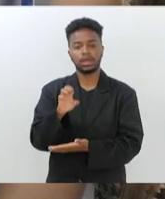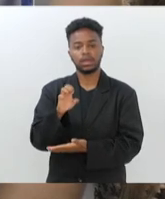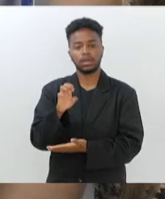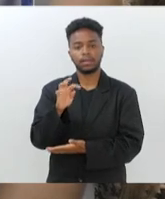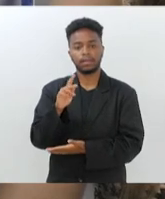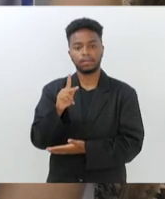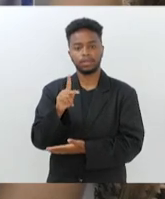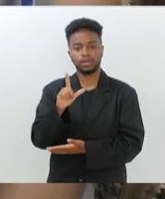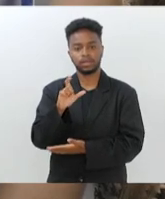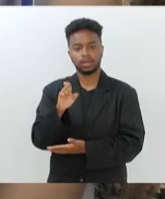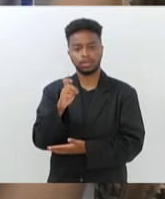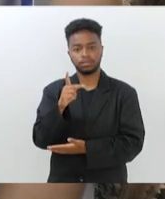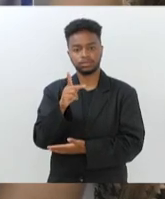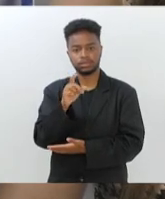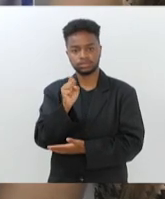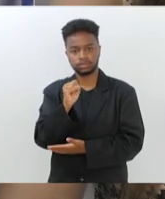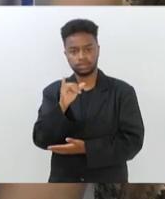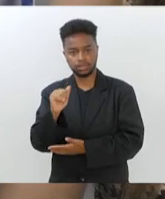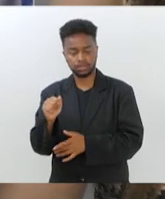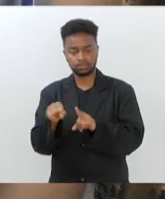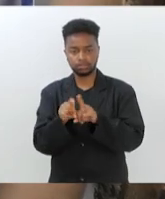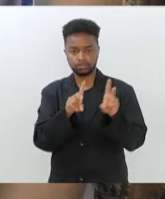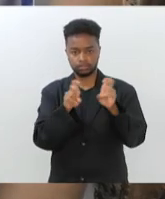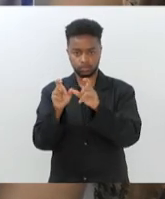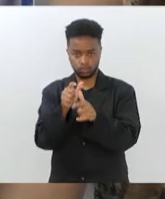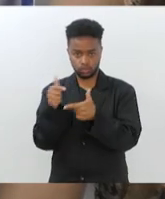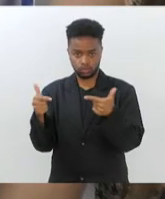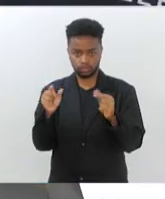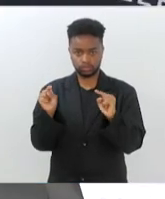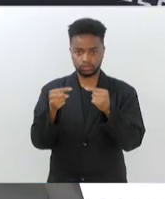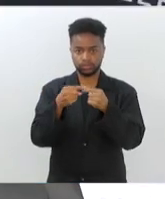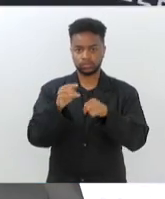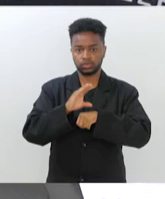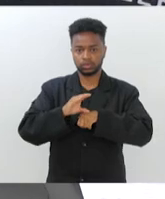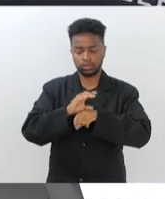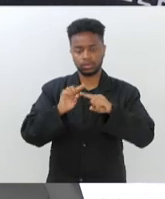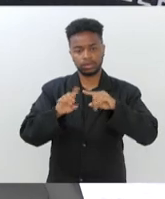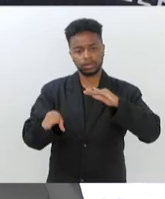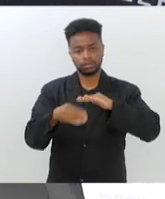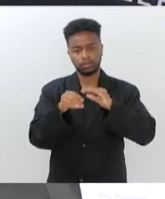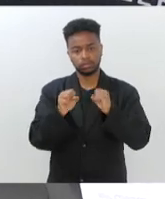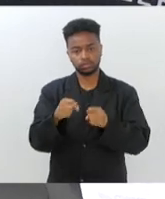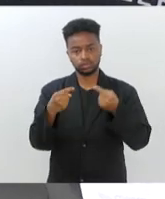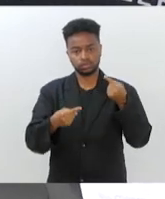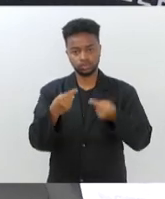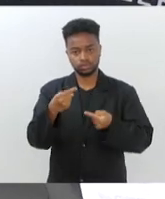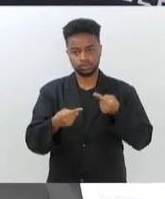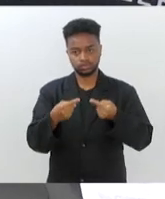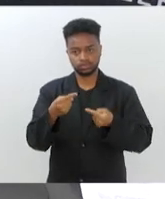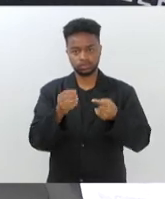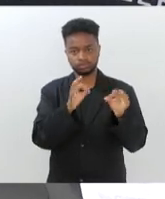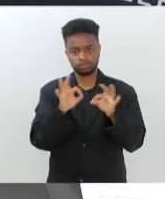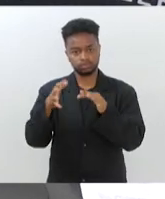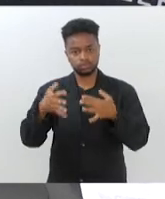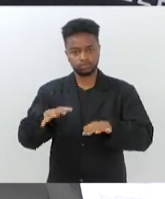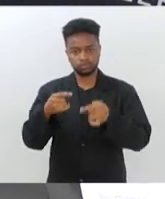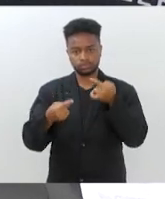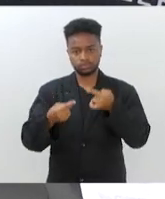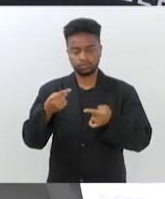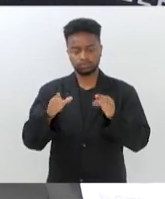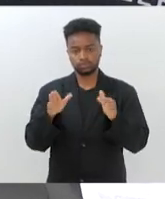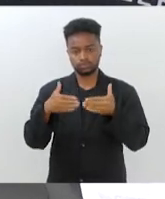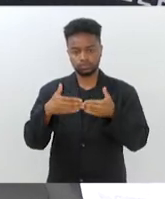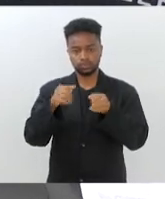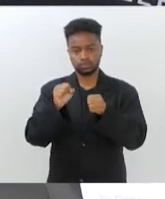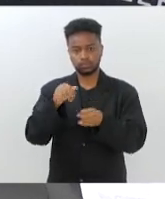providências para parecer deputada Élica takimoto pela constitucionalidade com emendas em discussão não havendo Quem Queira discutir